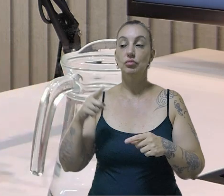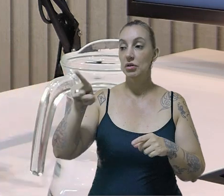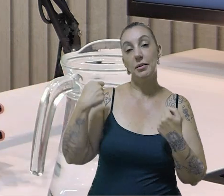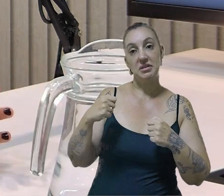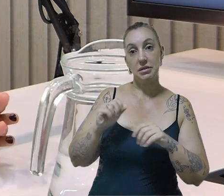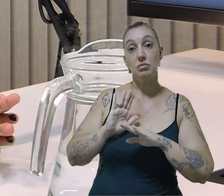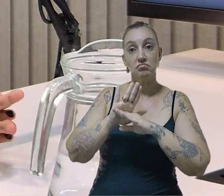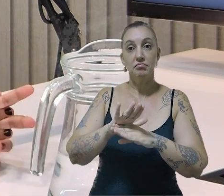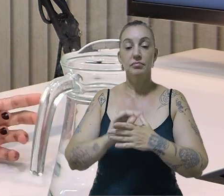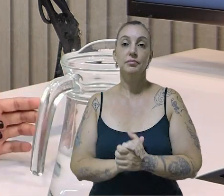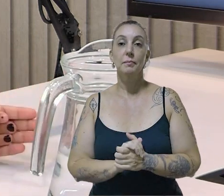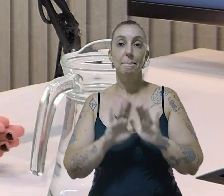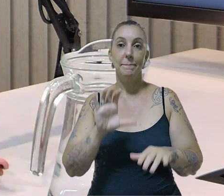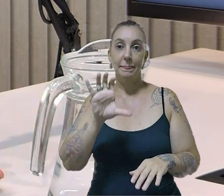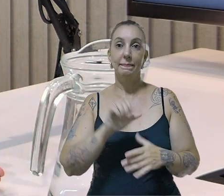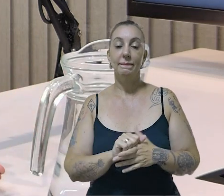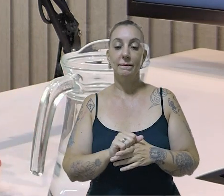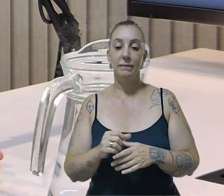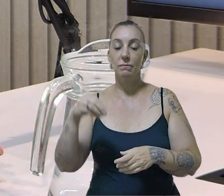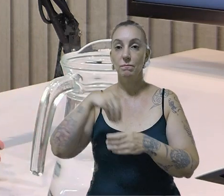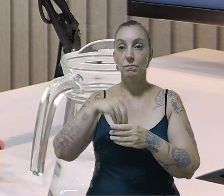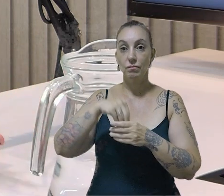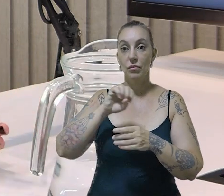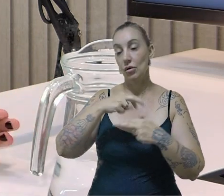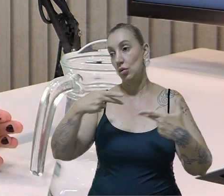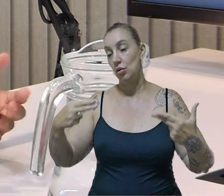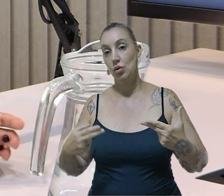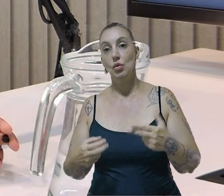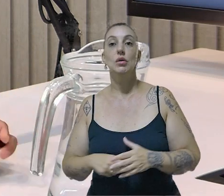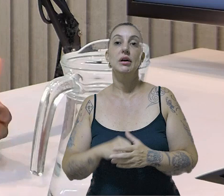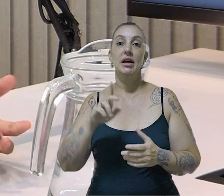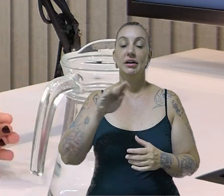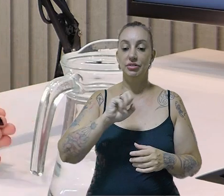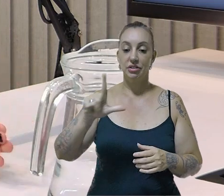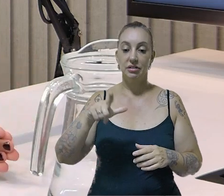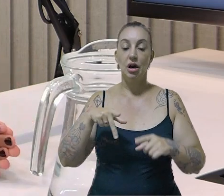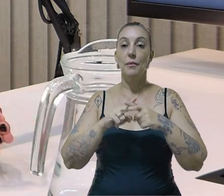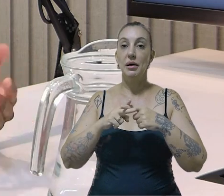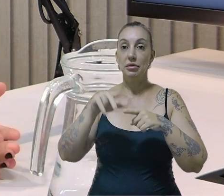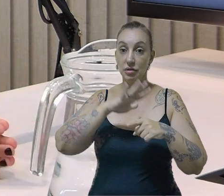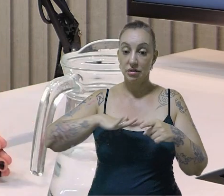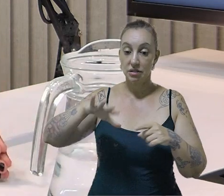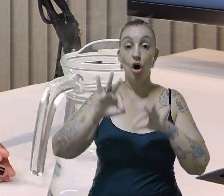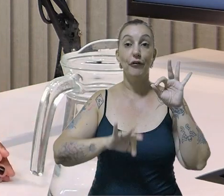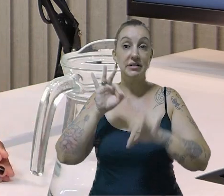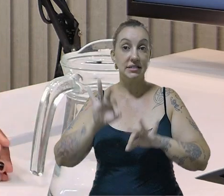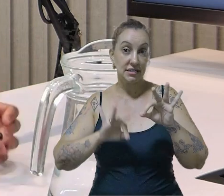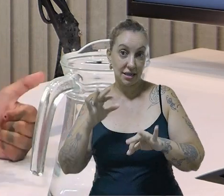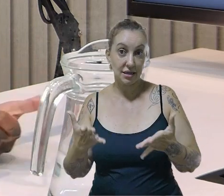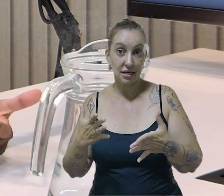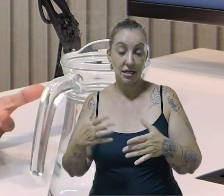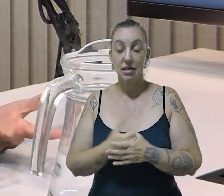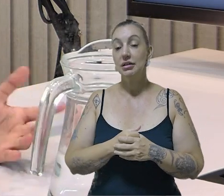precisar aham eh mas aí a gente tem inserido outras coisas nos fomentos para além da da manutenção do espaço as oficinas